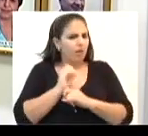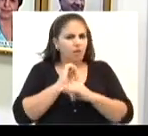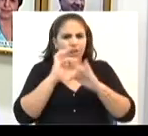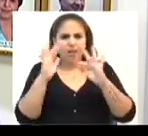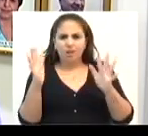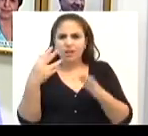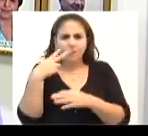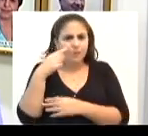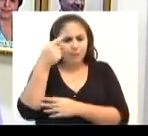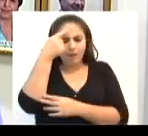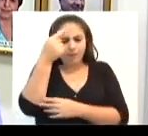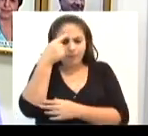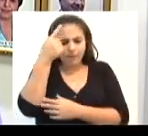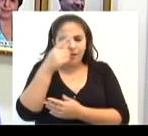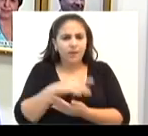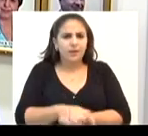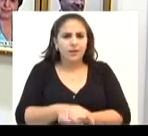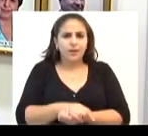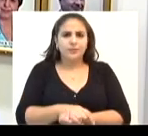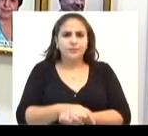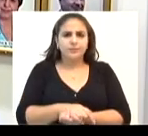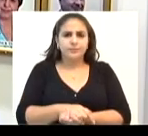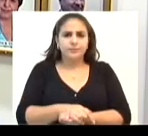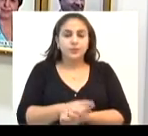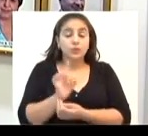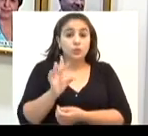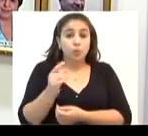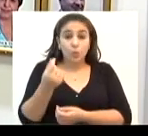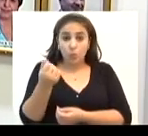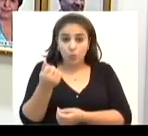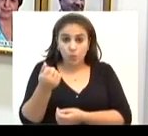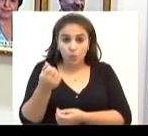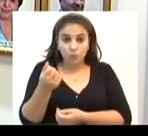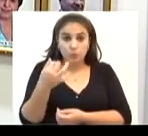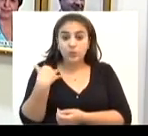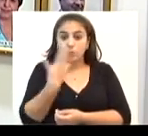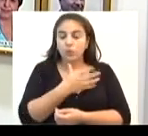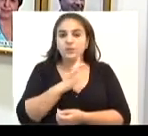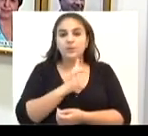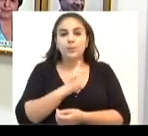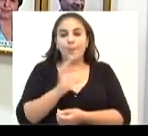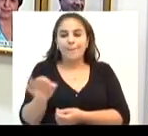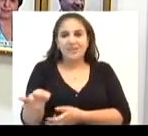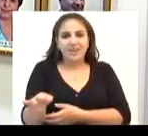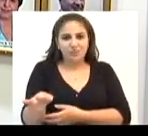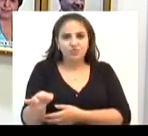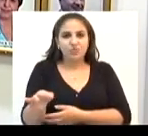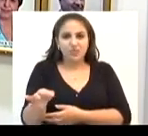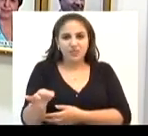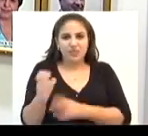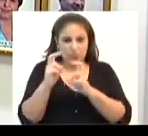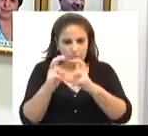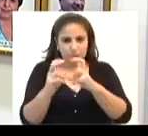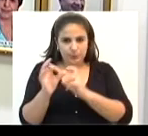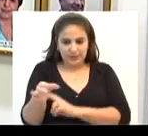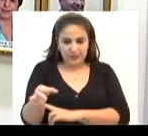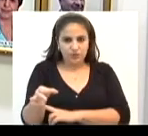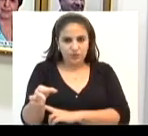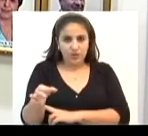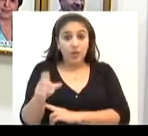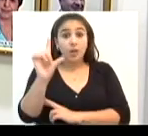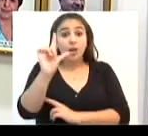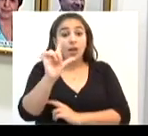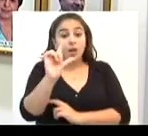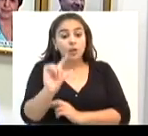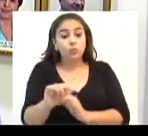você ter uma noção, só o custo, né, o gasto que nós tínhamos com o Vale Transporte, nesses 45 dias ele vai reduzir